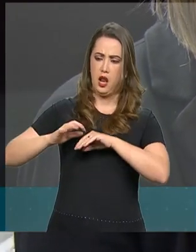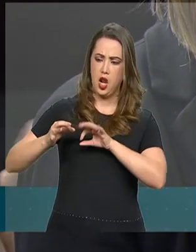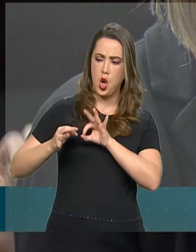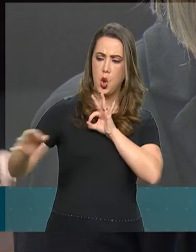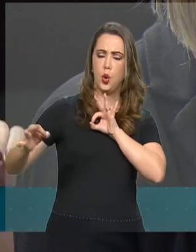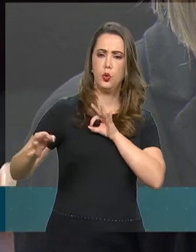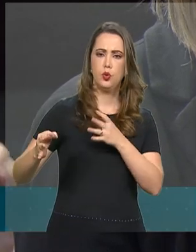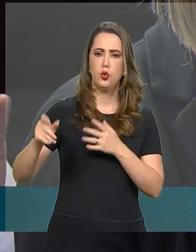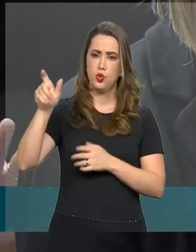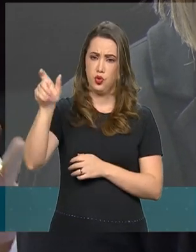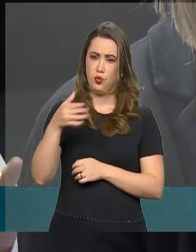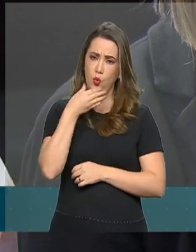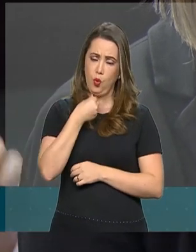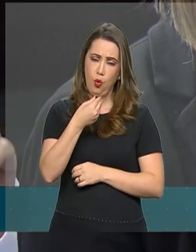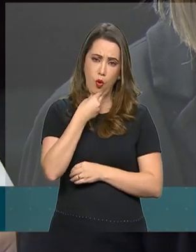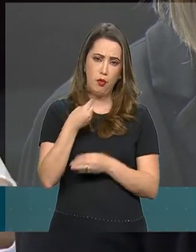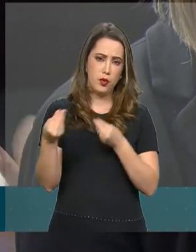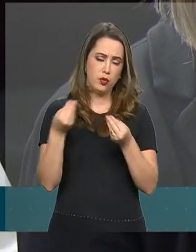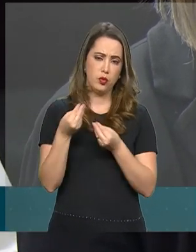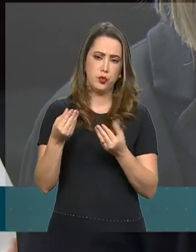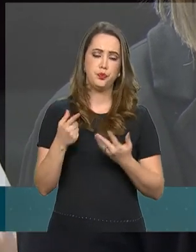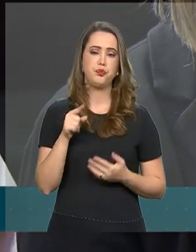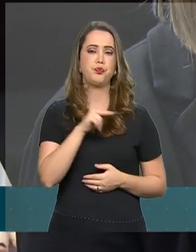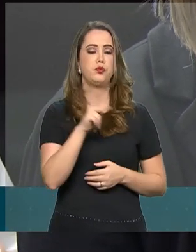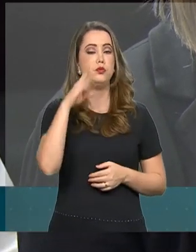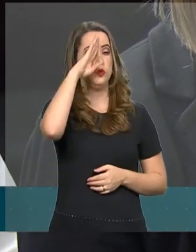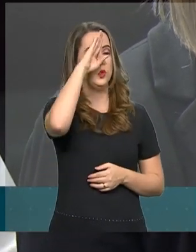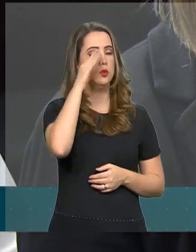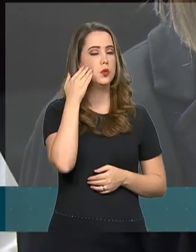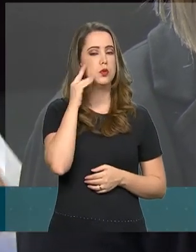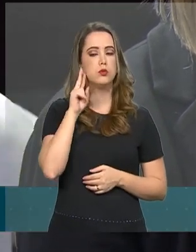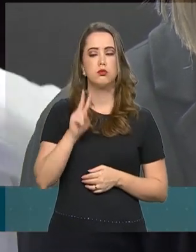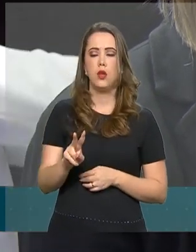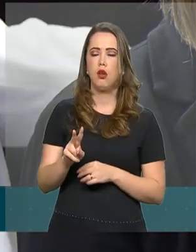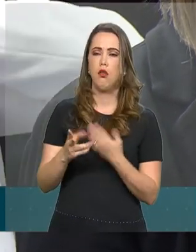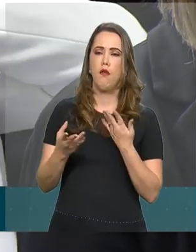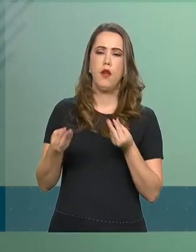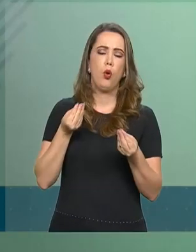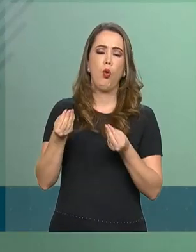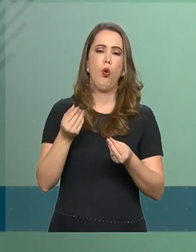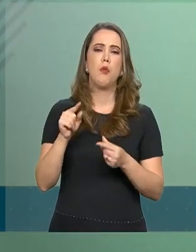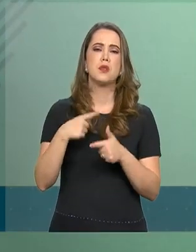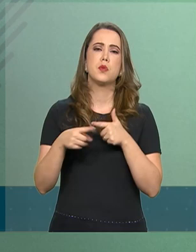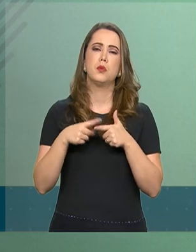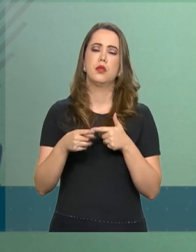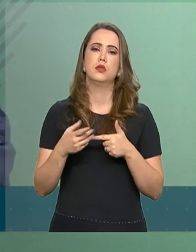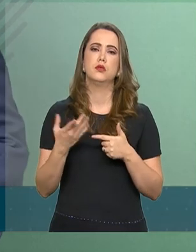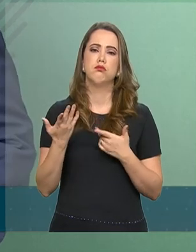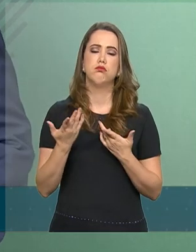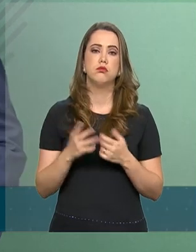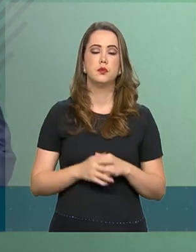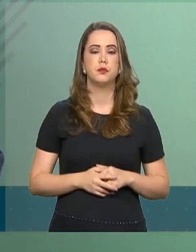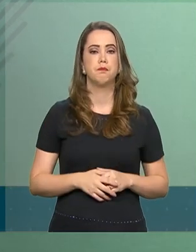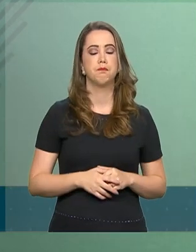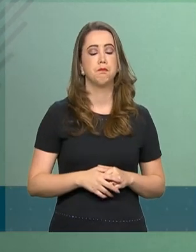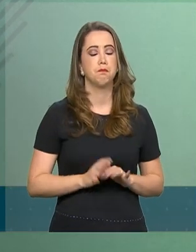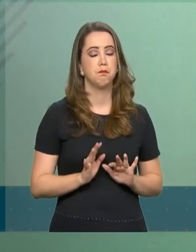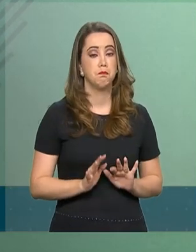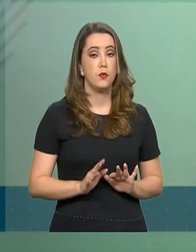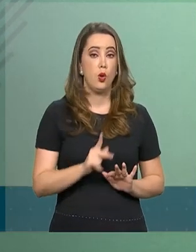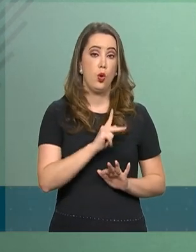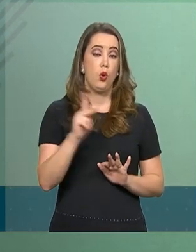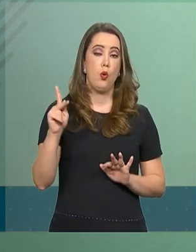comentar com o senhor como que ele viu essa questão com que ele vê essa questão em específico o presidente tem enorme respeito